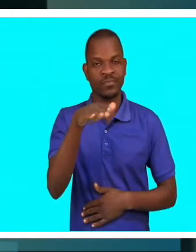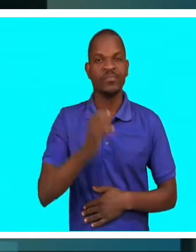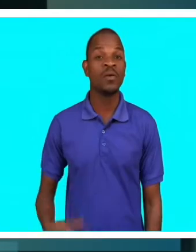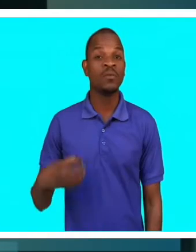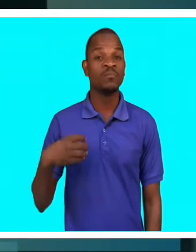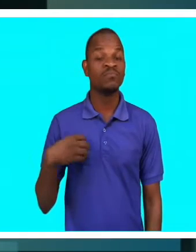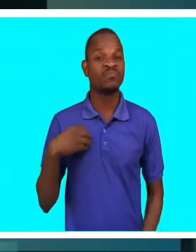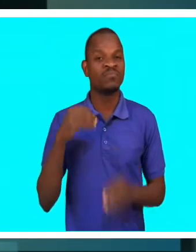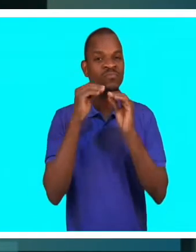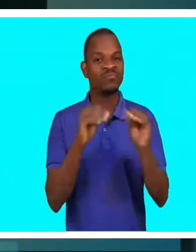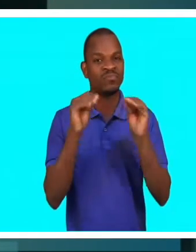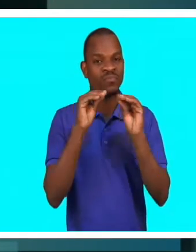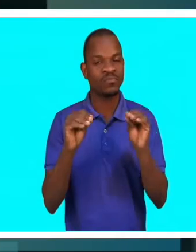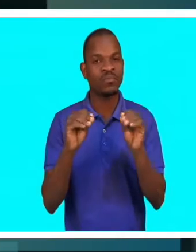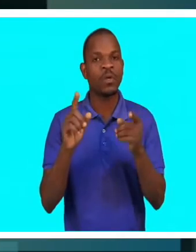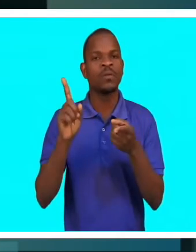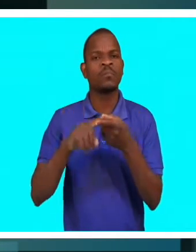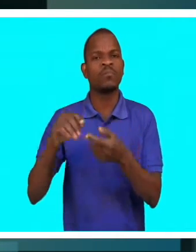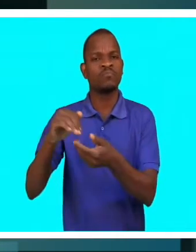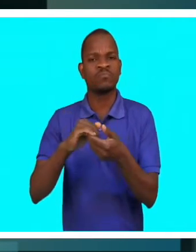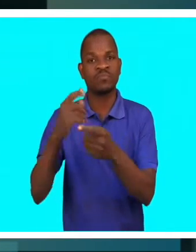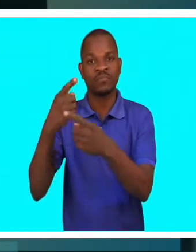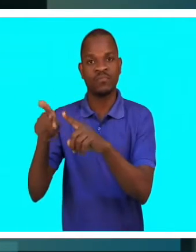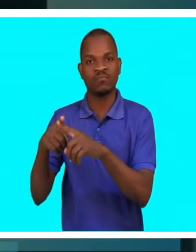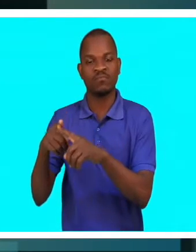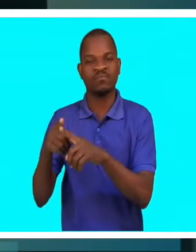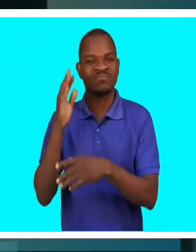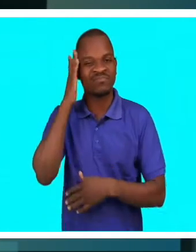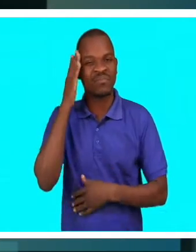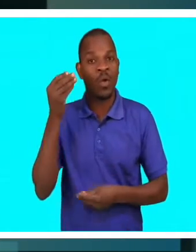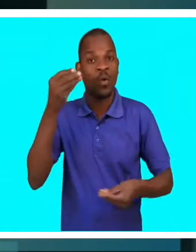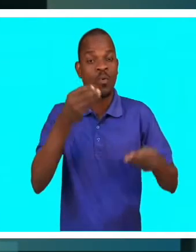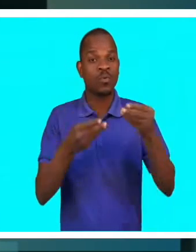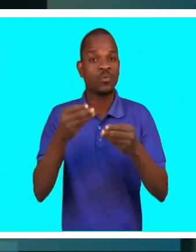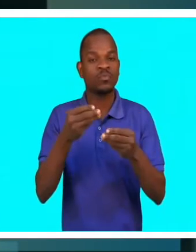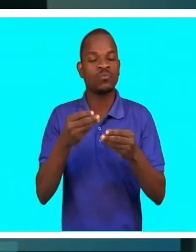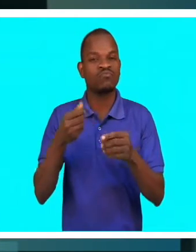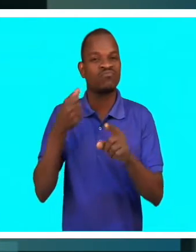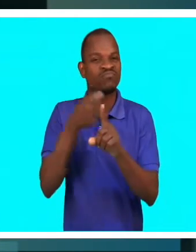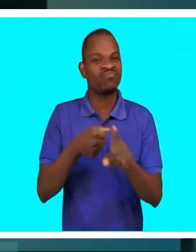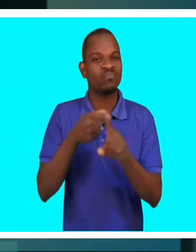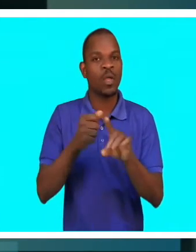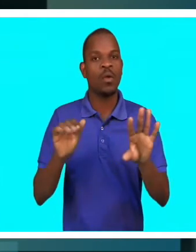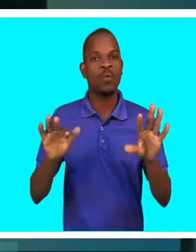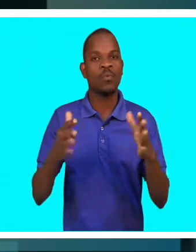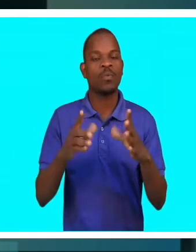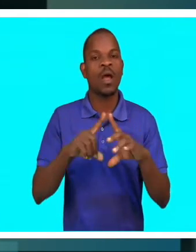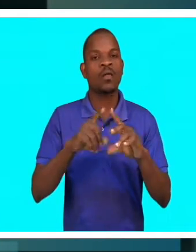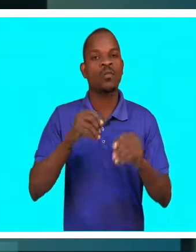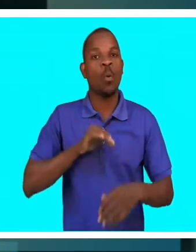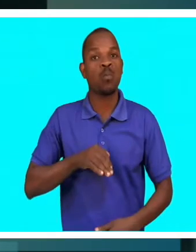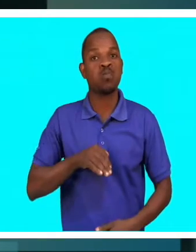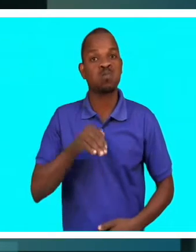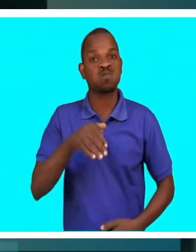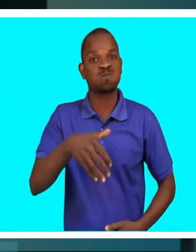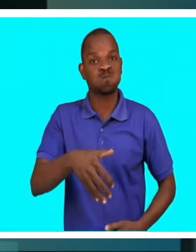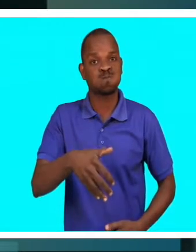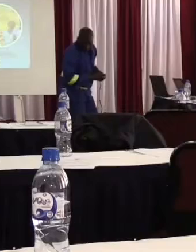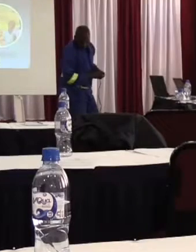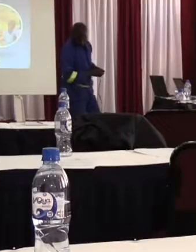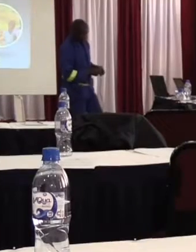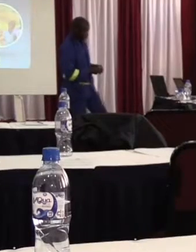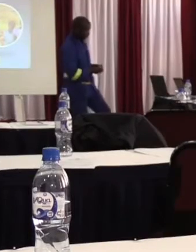comunidades. O Ministério da Educação e parceiros esperam contribuir também para o combate à desnutrição